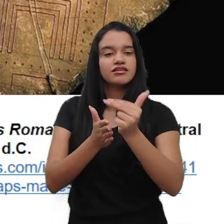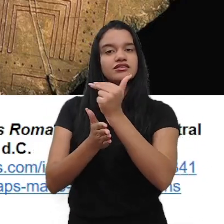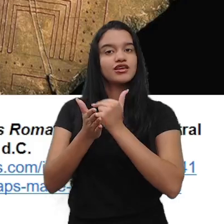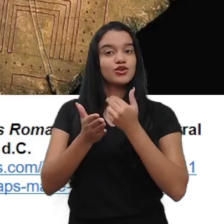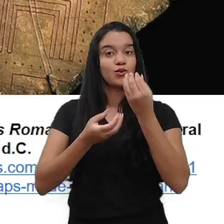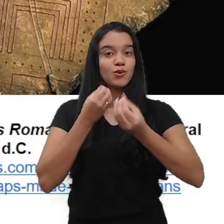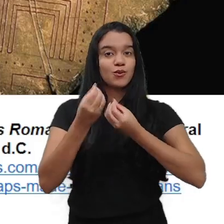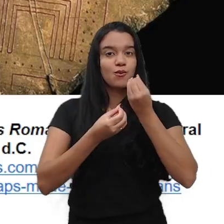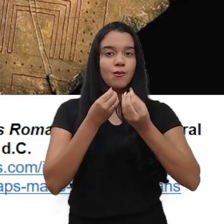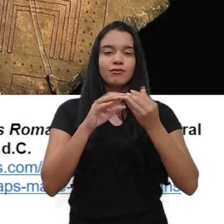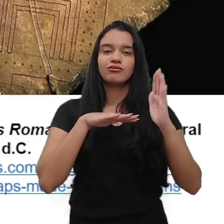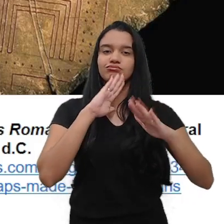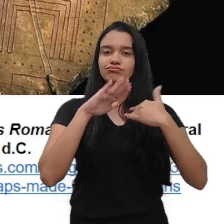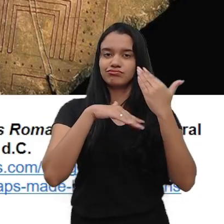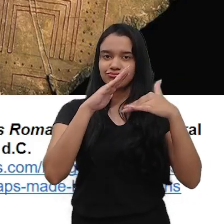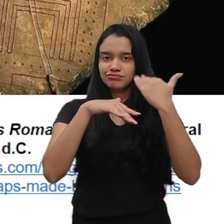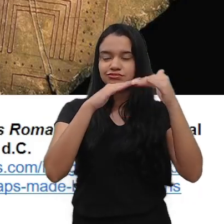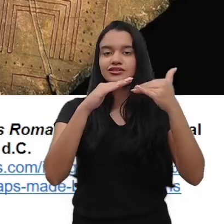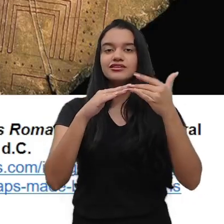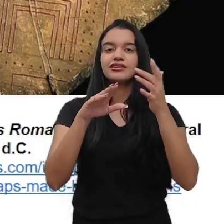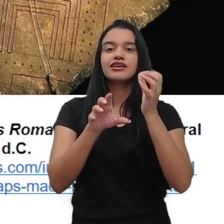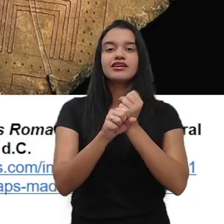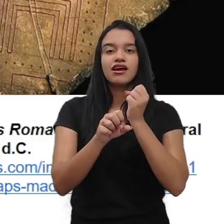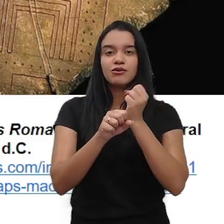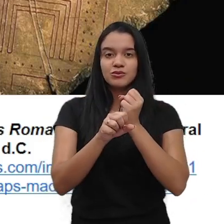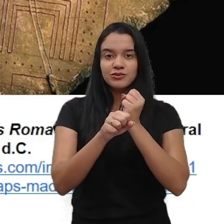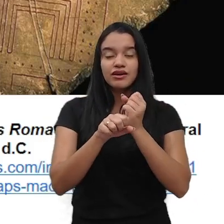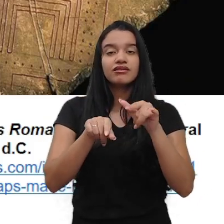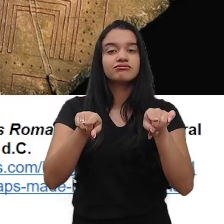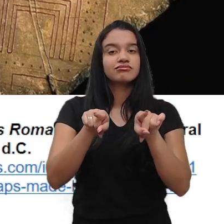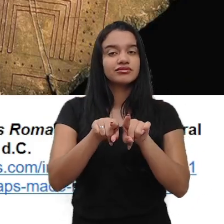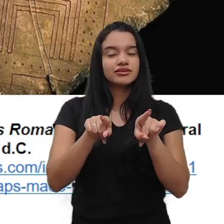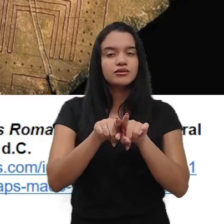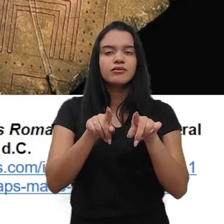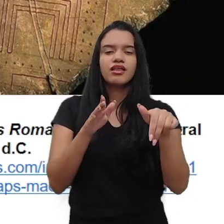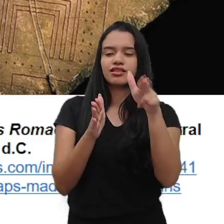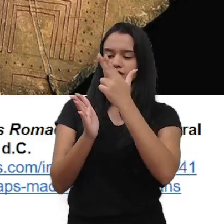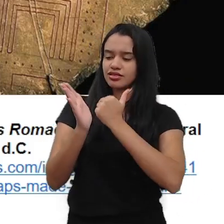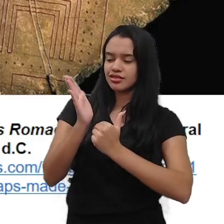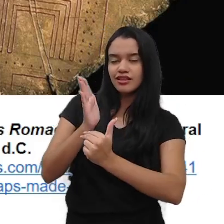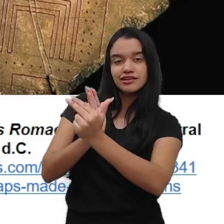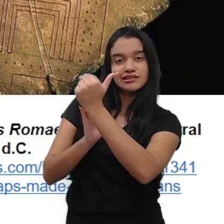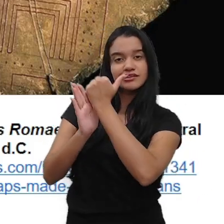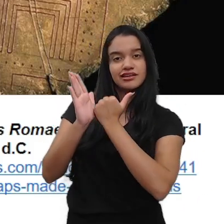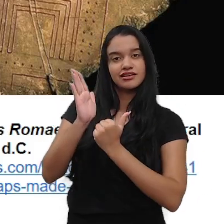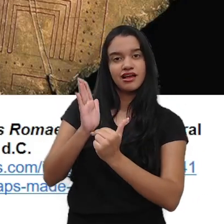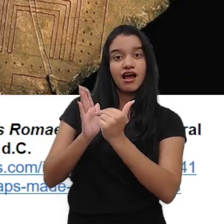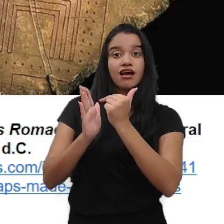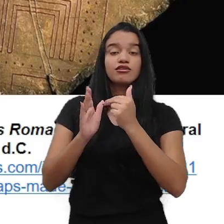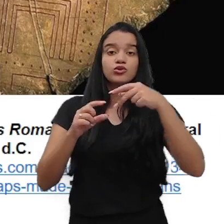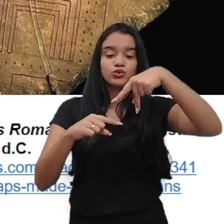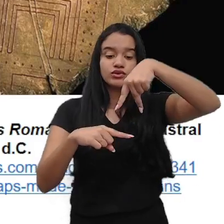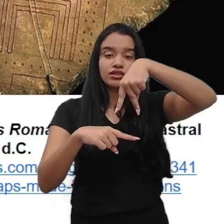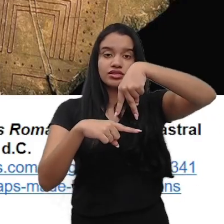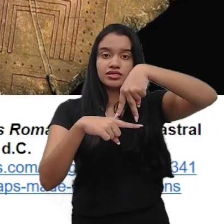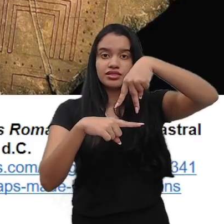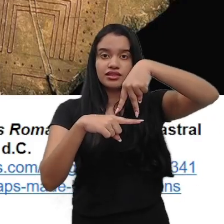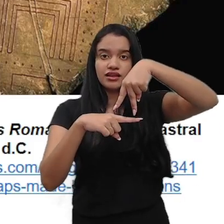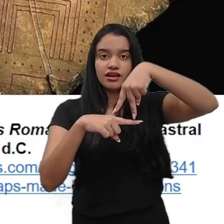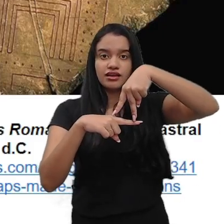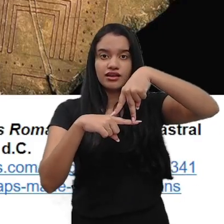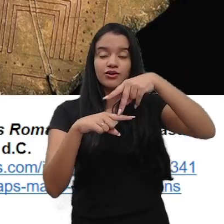você deve desenvolver e calcular e desenhar os triângulos, que são as bases